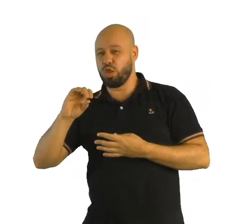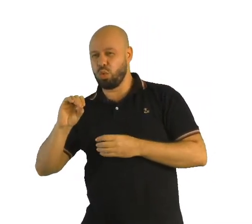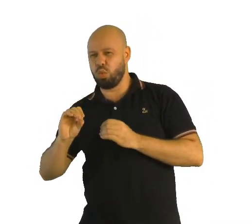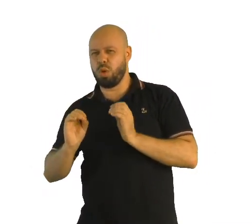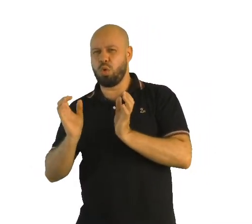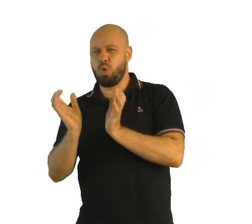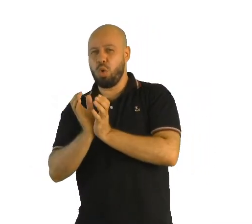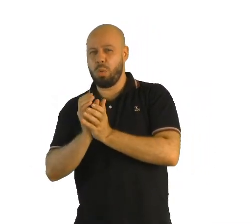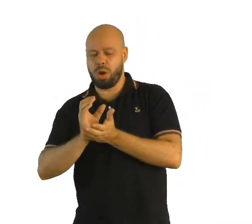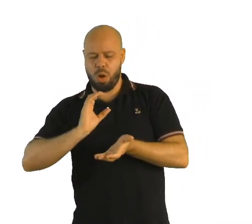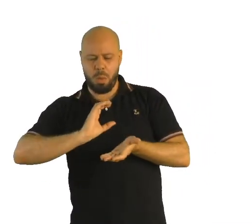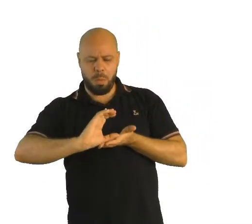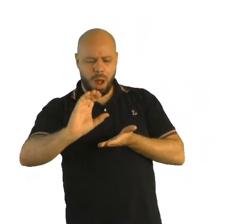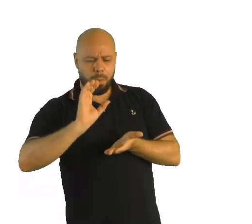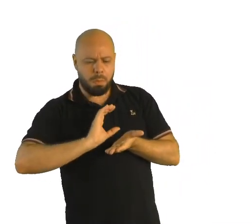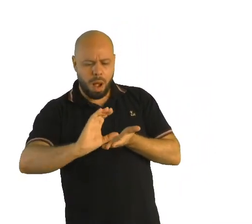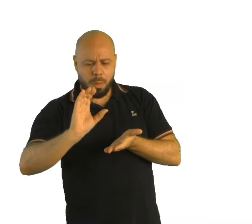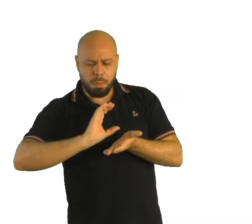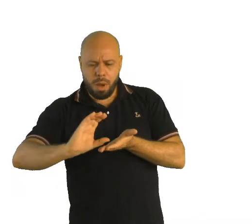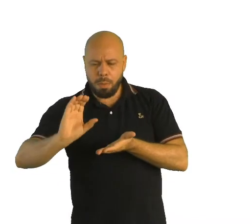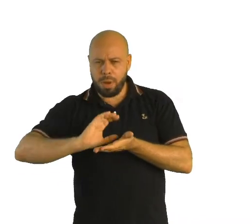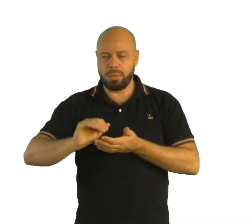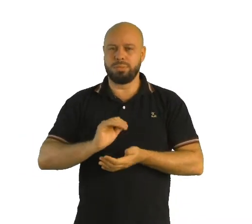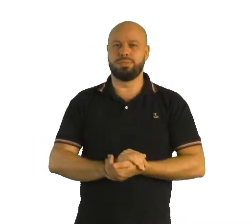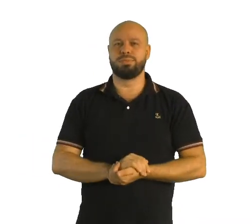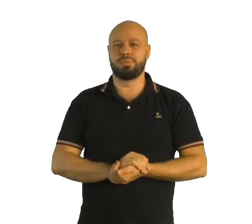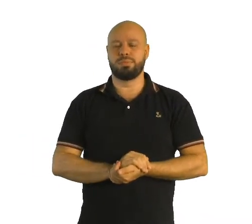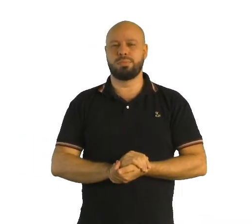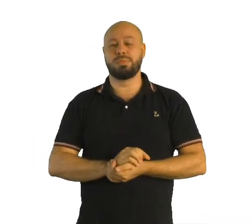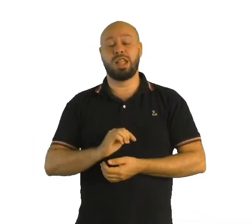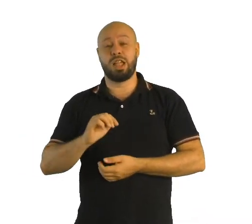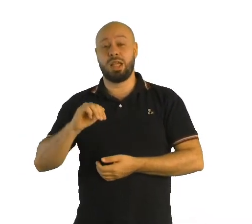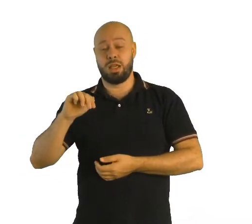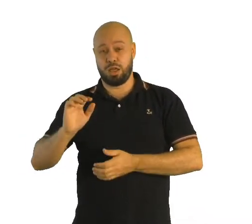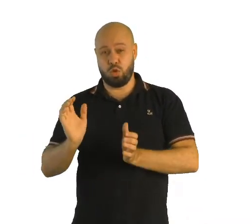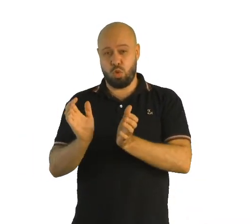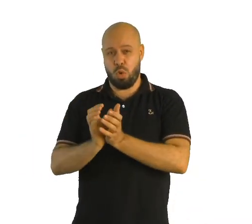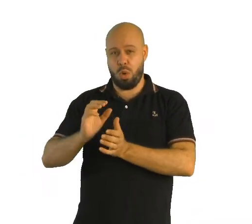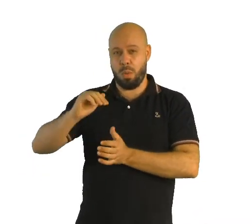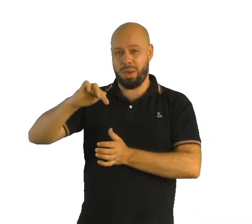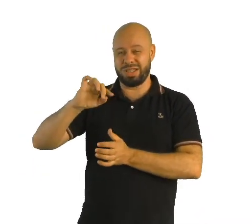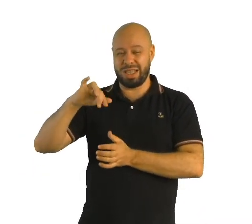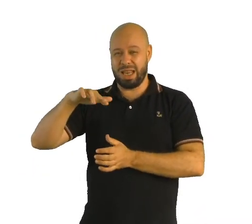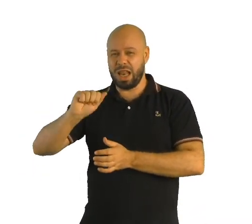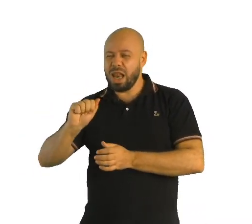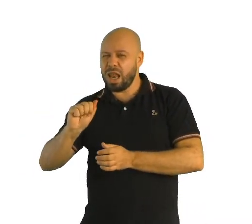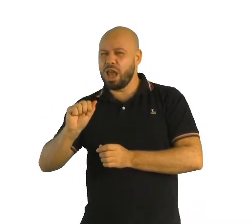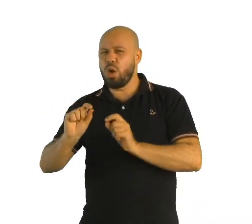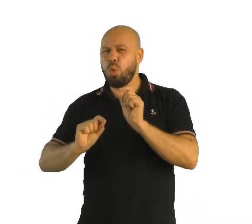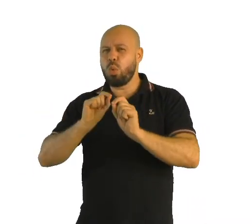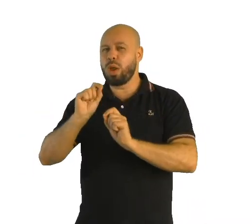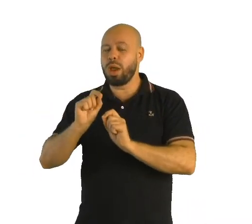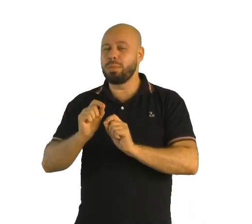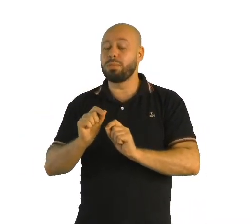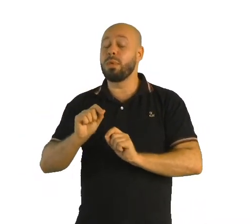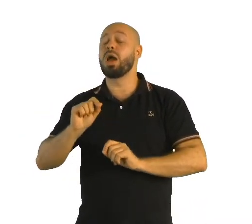patrocinadores das artes renascentistas. Né? Geralmente esses mecenas, gente, eles eram burgueses. Por quê? Porque a